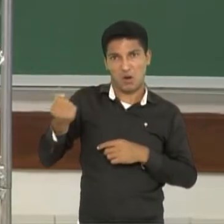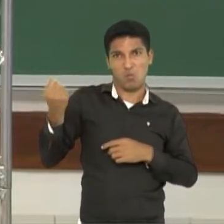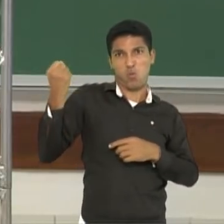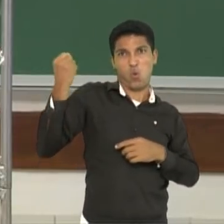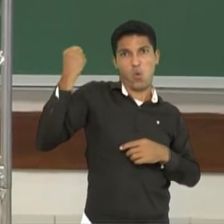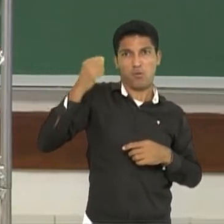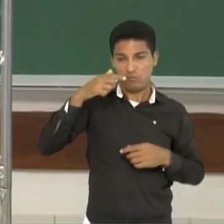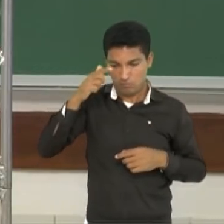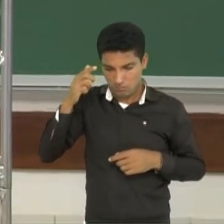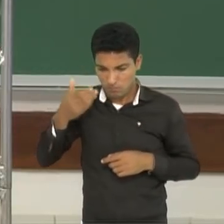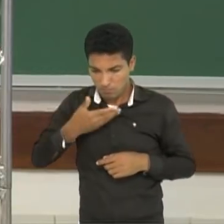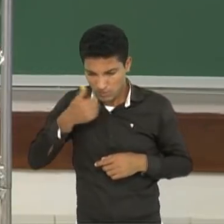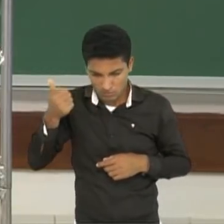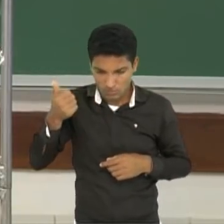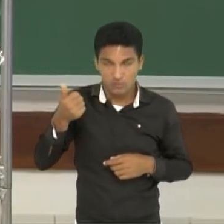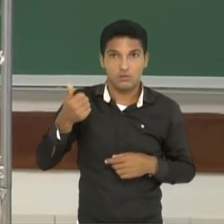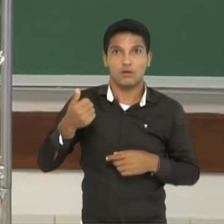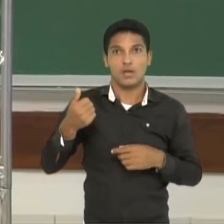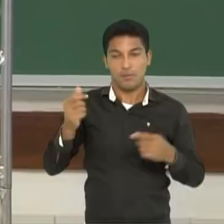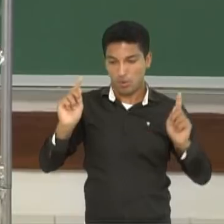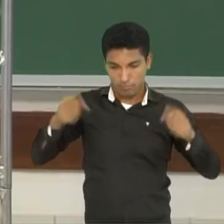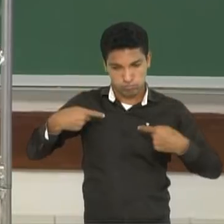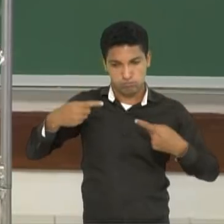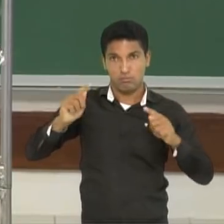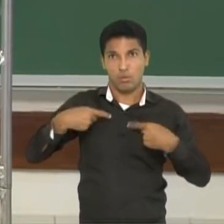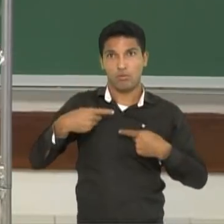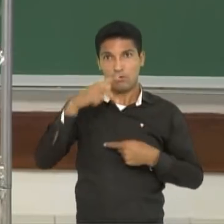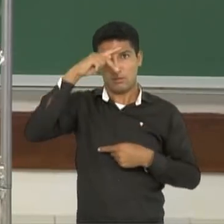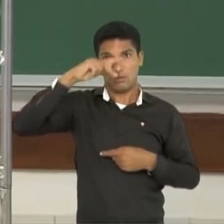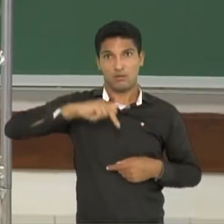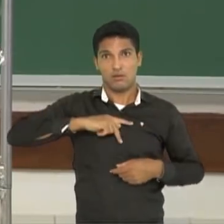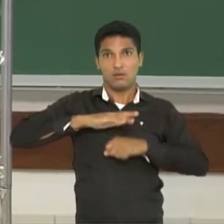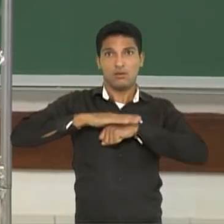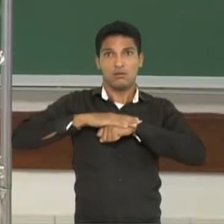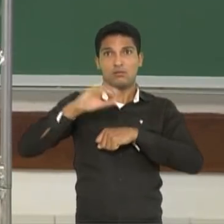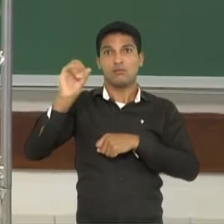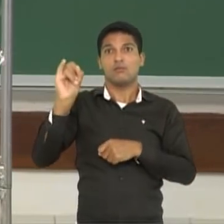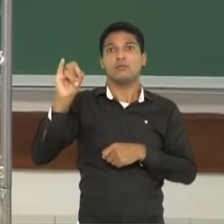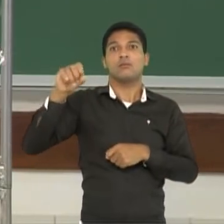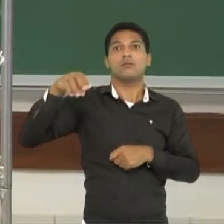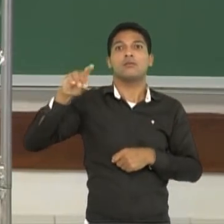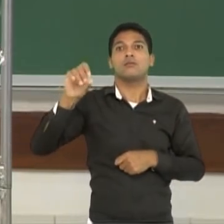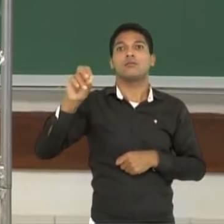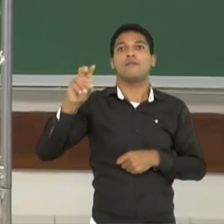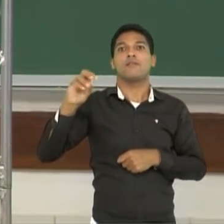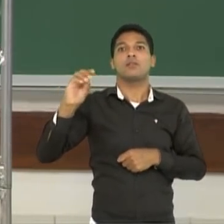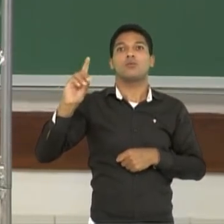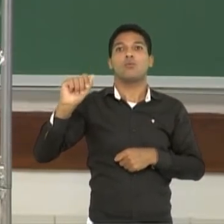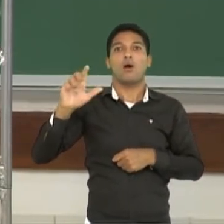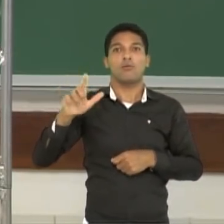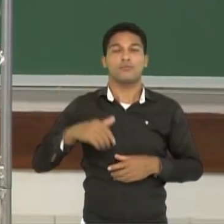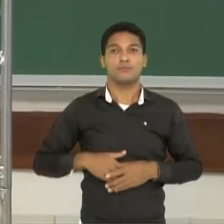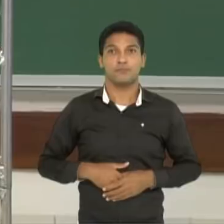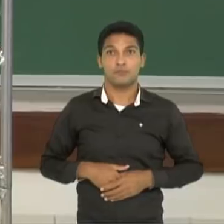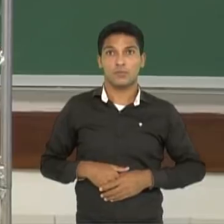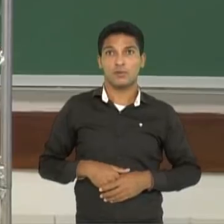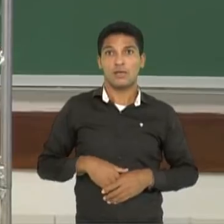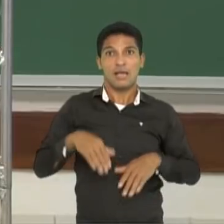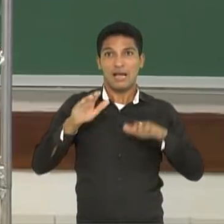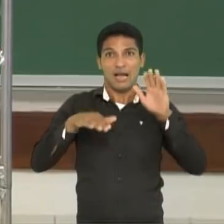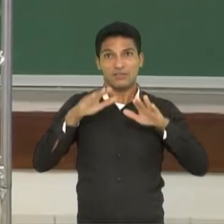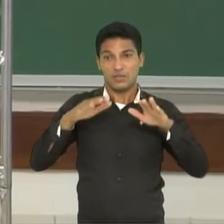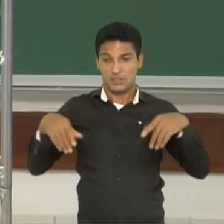nadador, ele vai ter marcas menores, né, com tempos menores. Já se for um atleta do